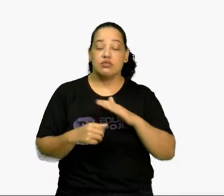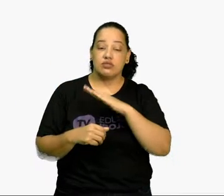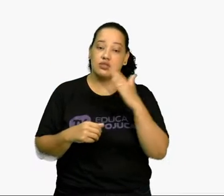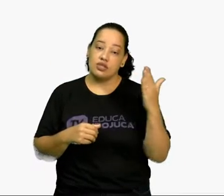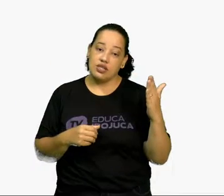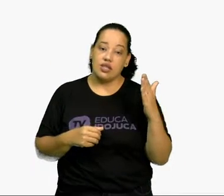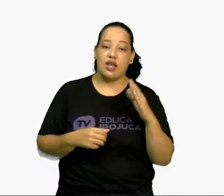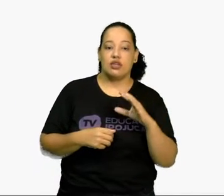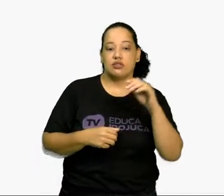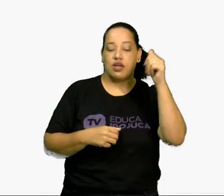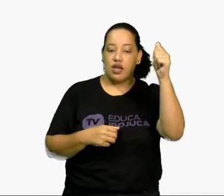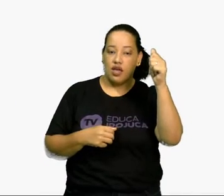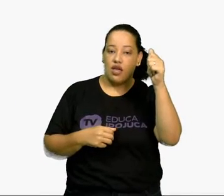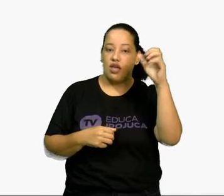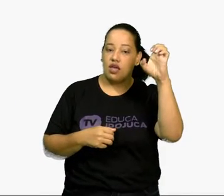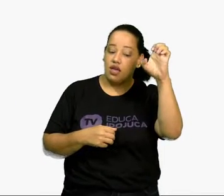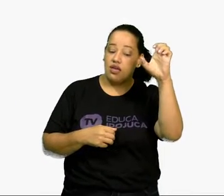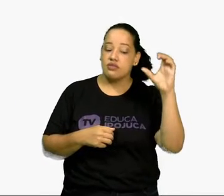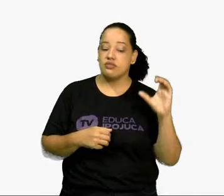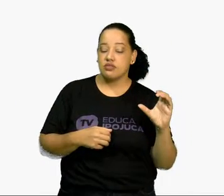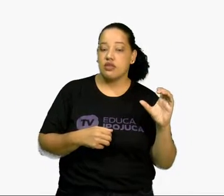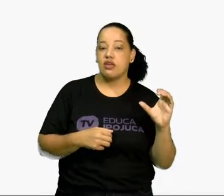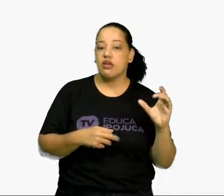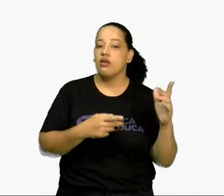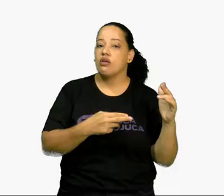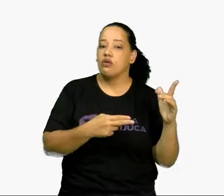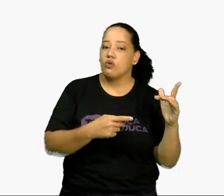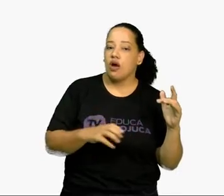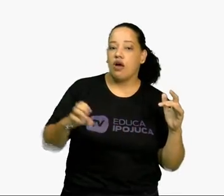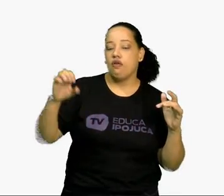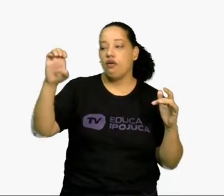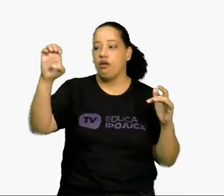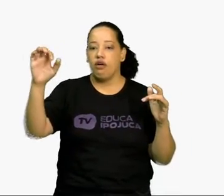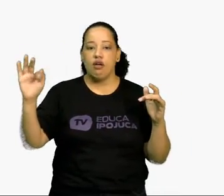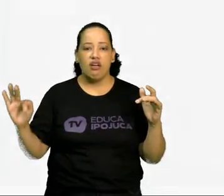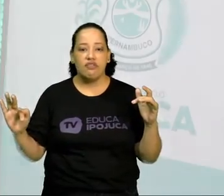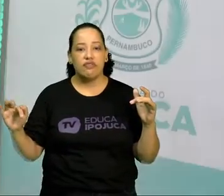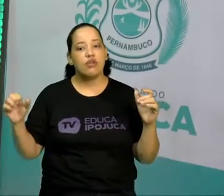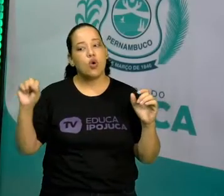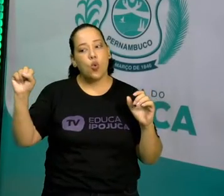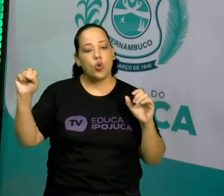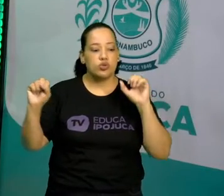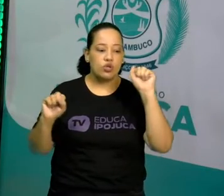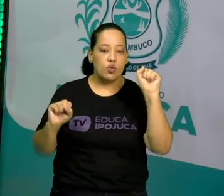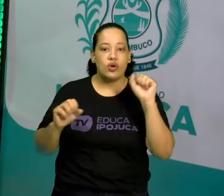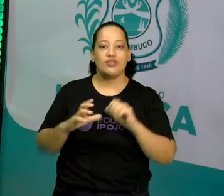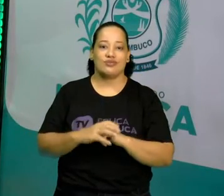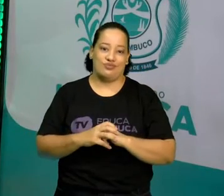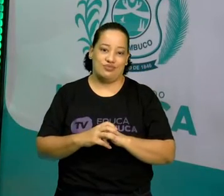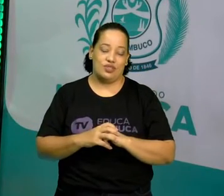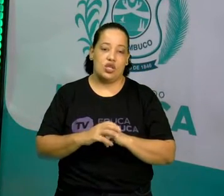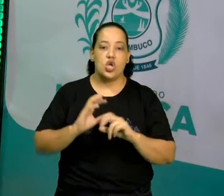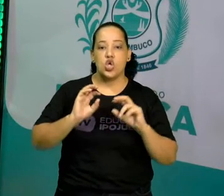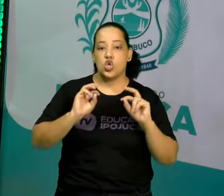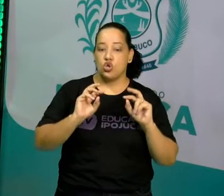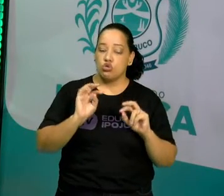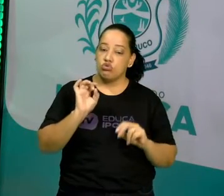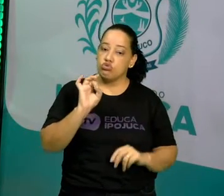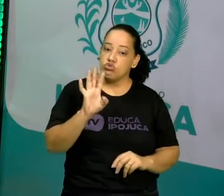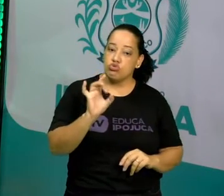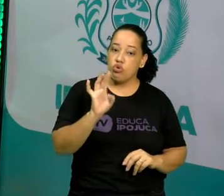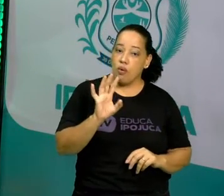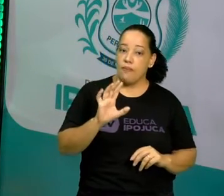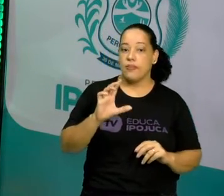congruente ao lado DF, 8. Já deu para sentir? Eles só estão com posições distintas,